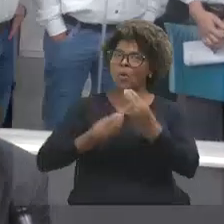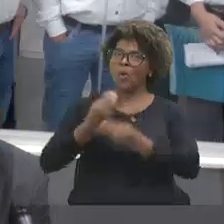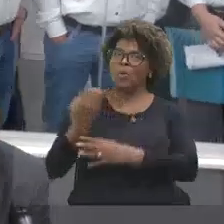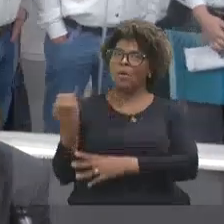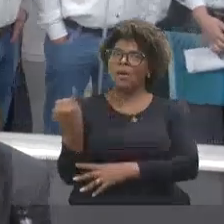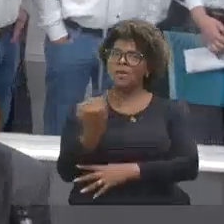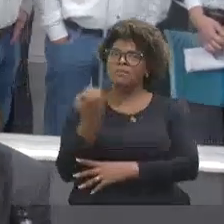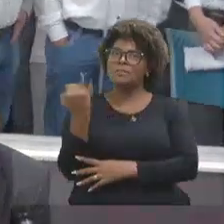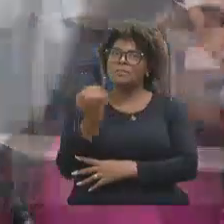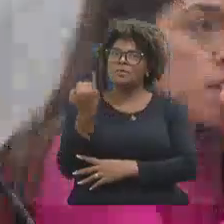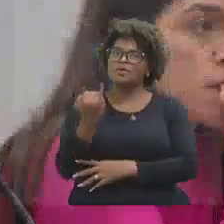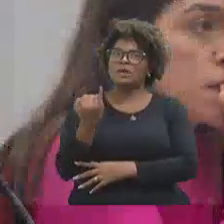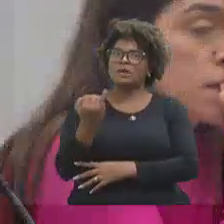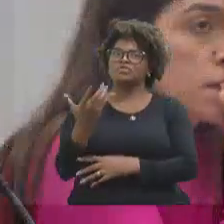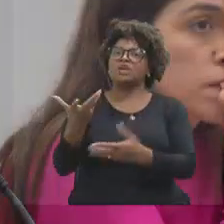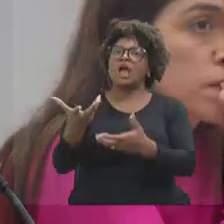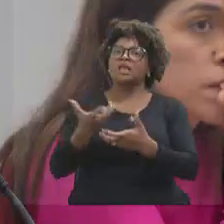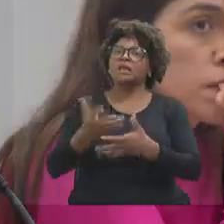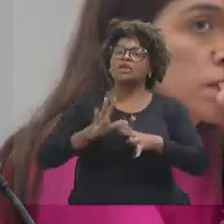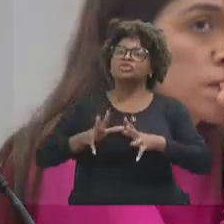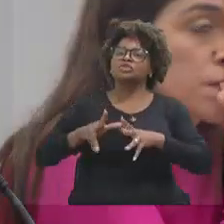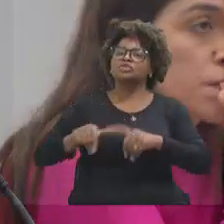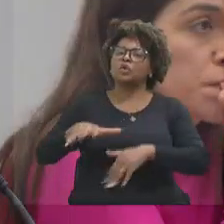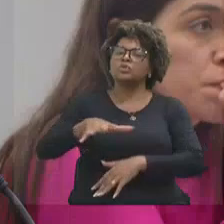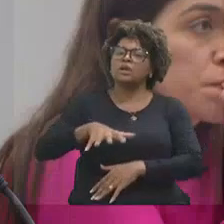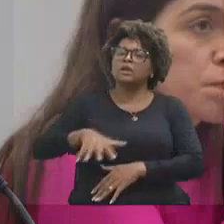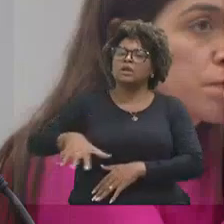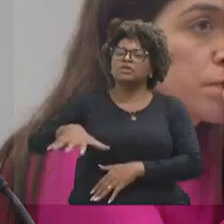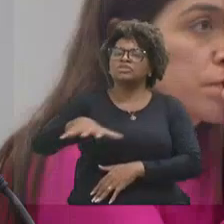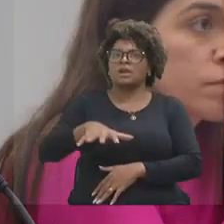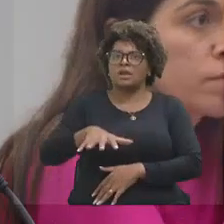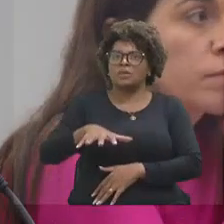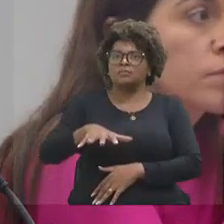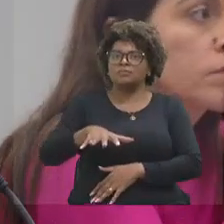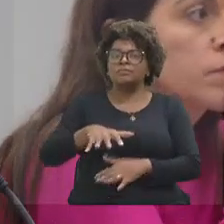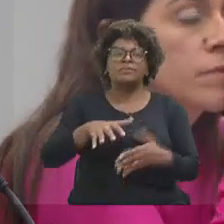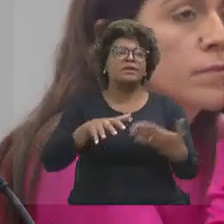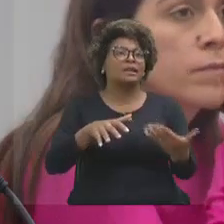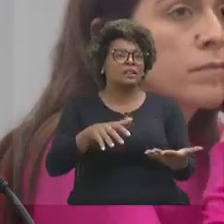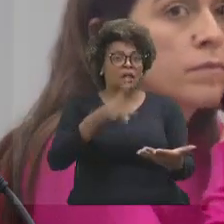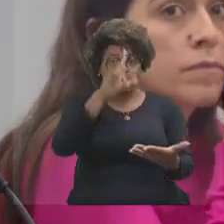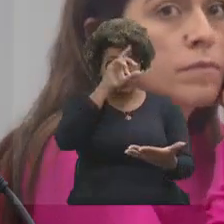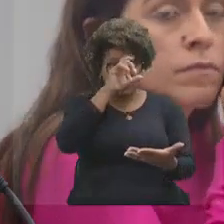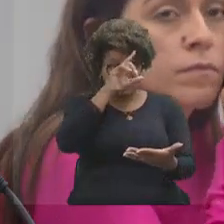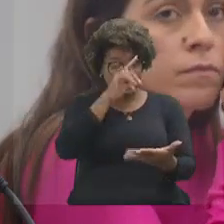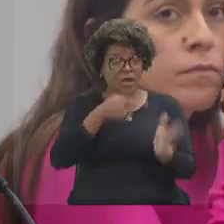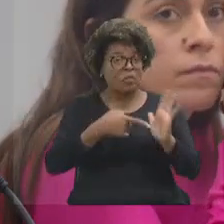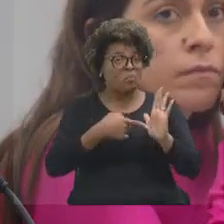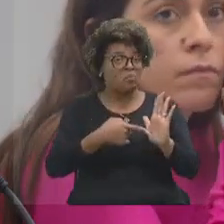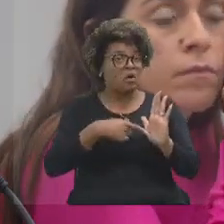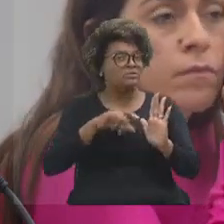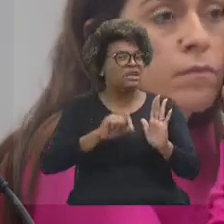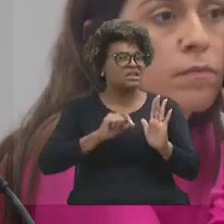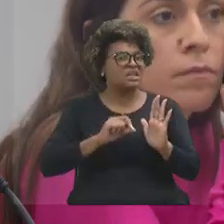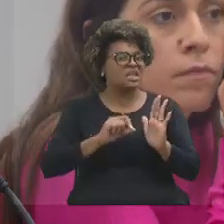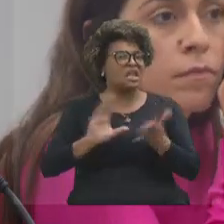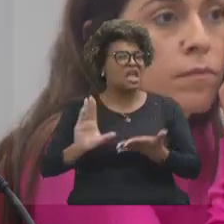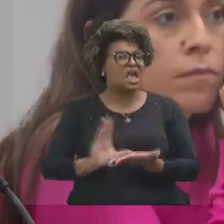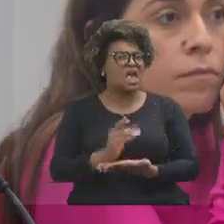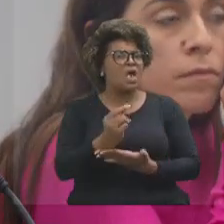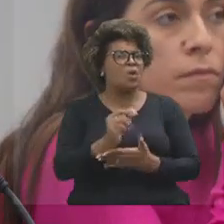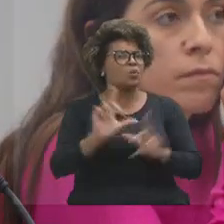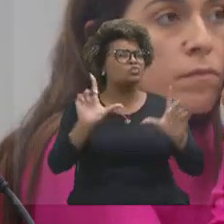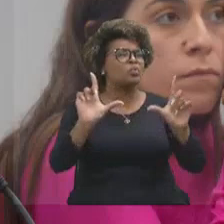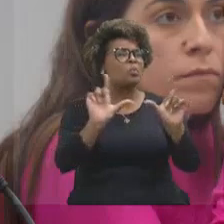atendido toda a região ou seja o hospital deveria tá provando que mesmo com poucos recursos com o mesmo com sub